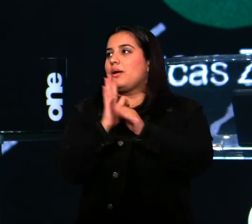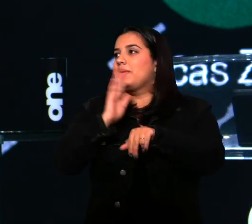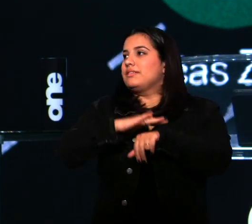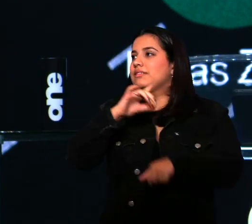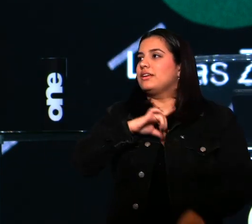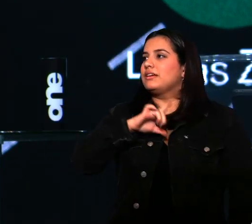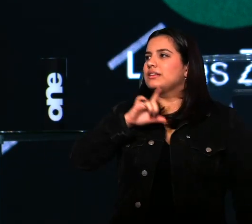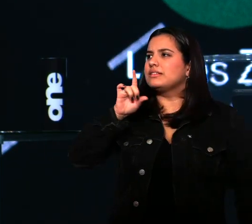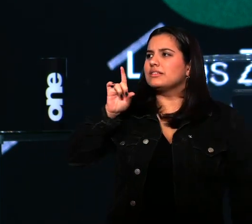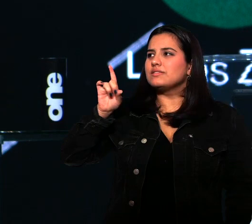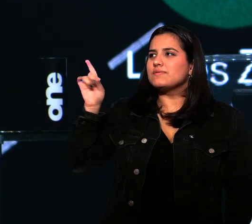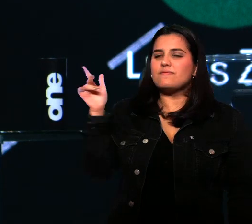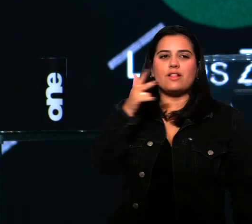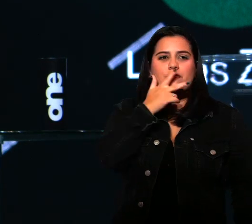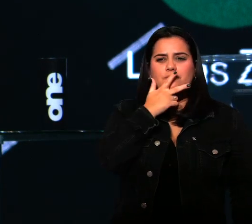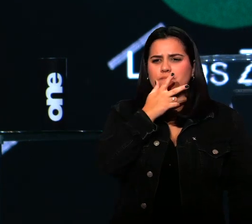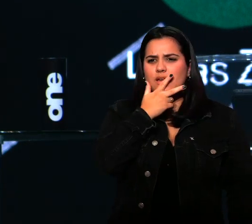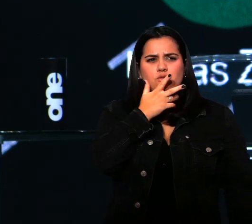também, não?